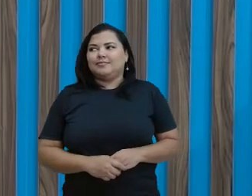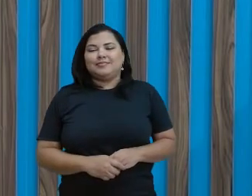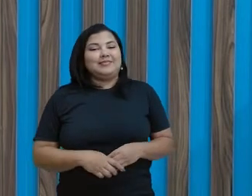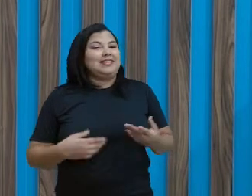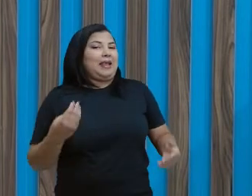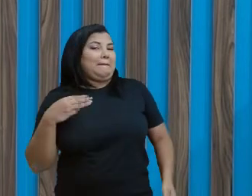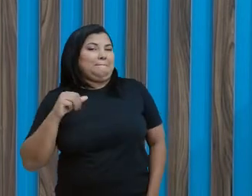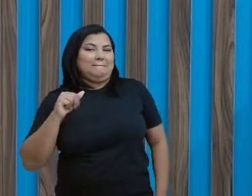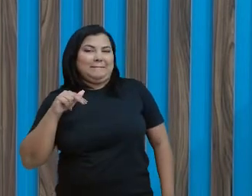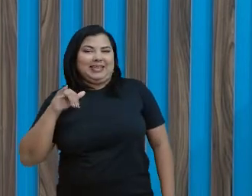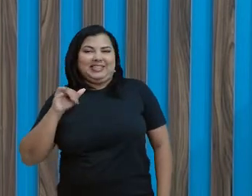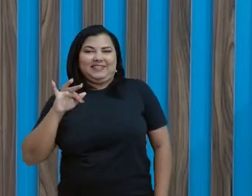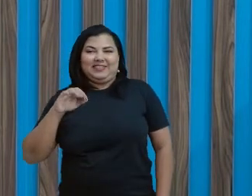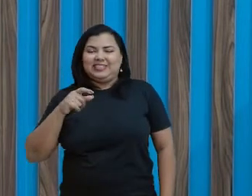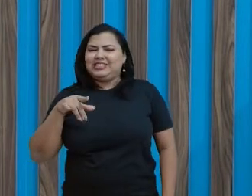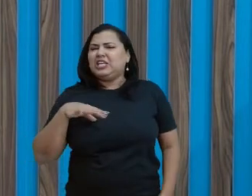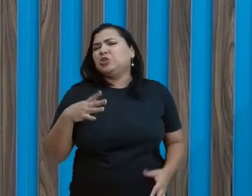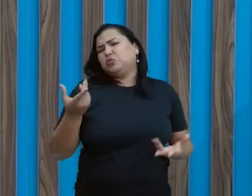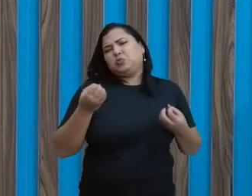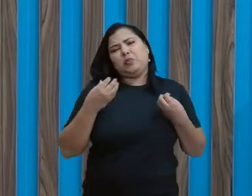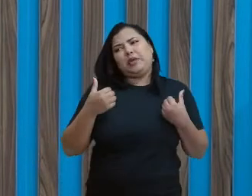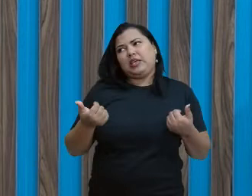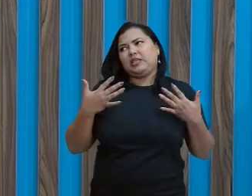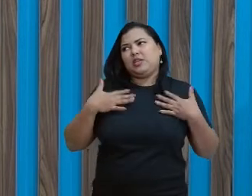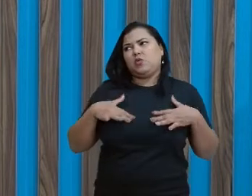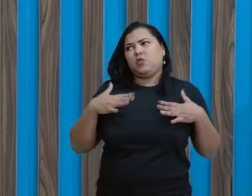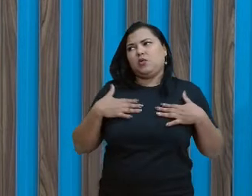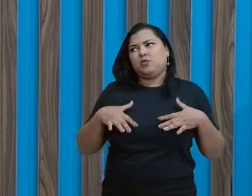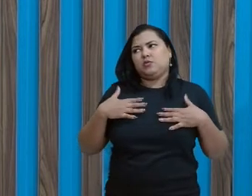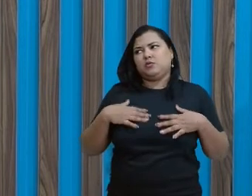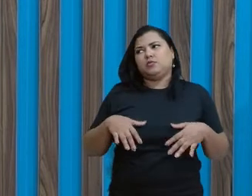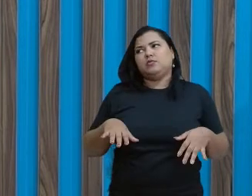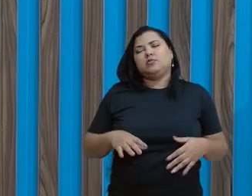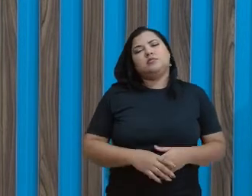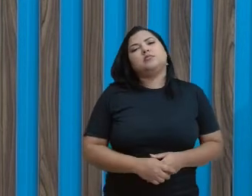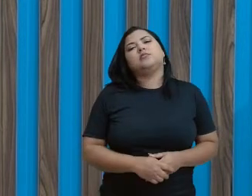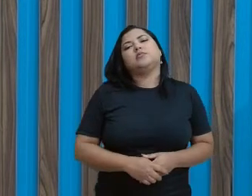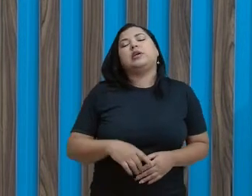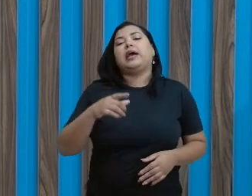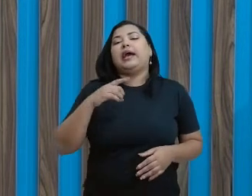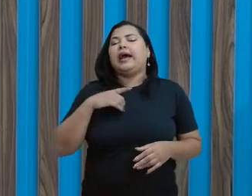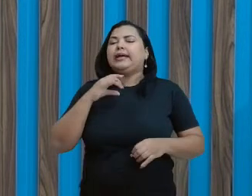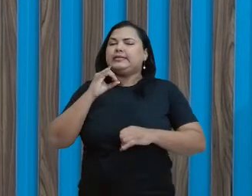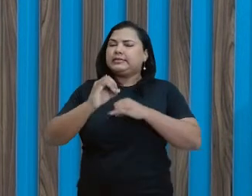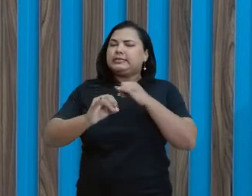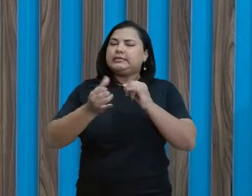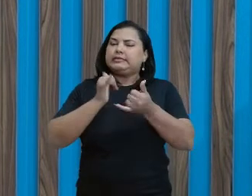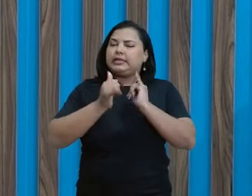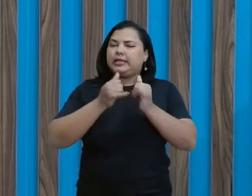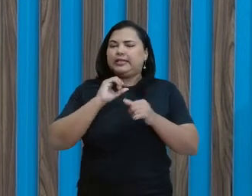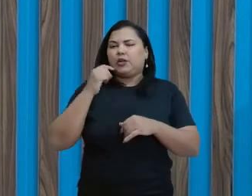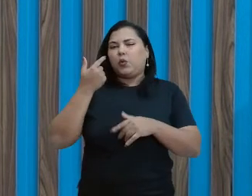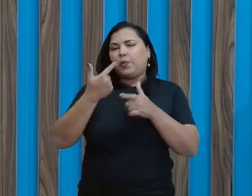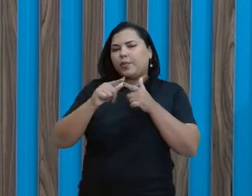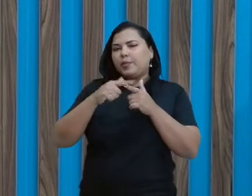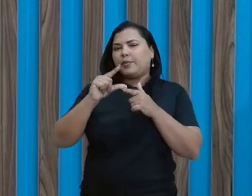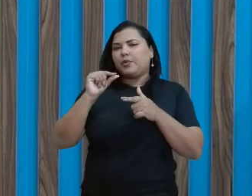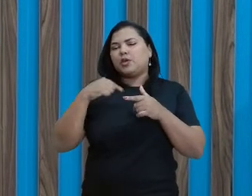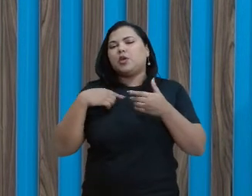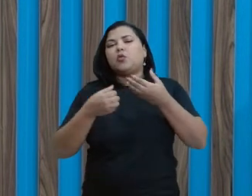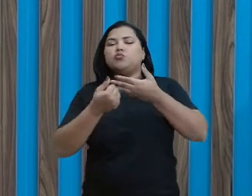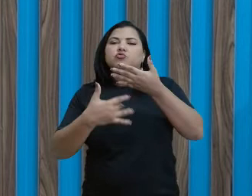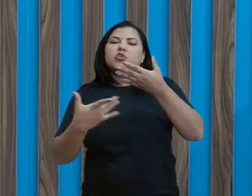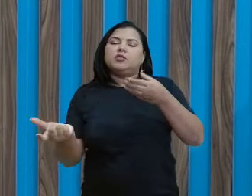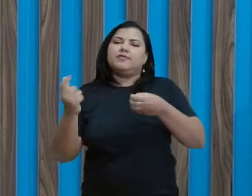é ótimo. Não, por enquanto tá tudo bem tranquilo aqui no chat. A gente tá com uma instabilidade na internet. Então o chat vai, o chat